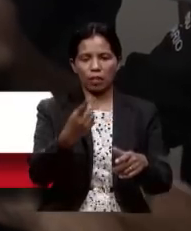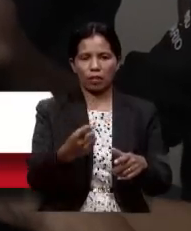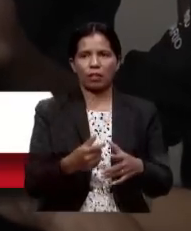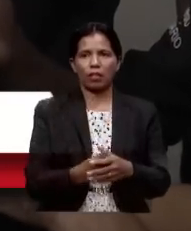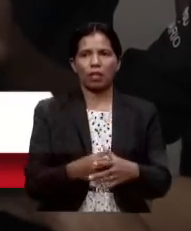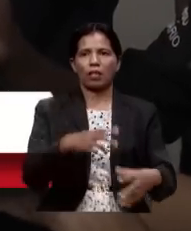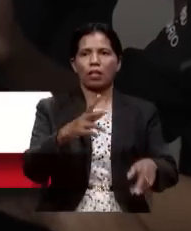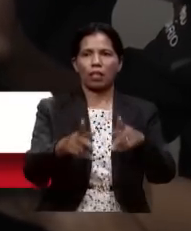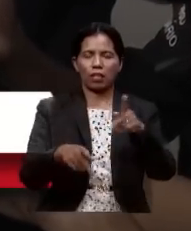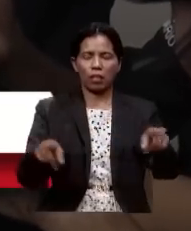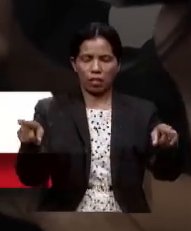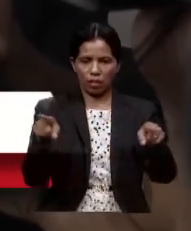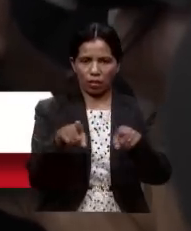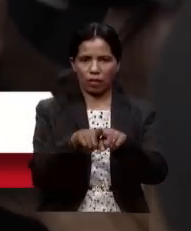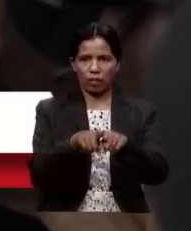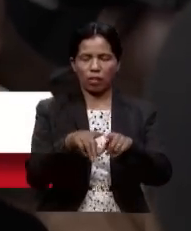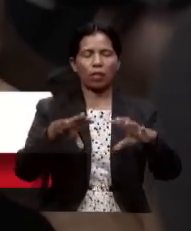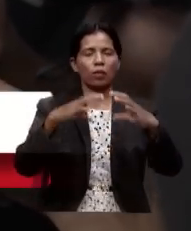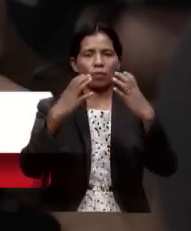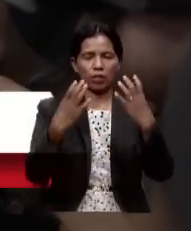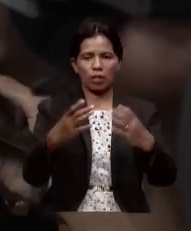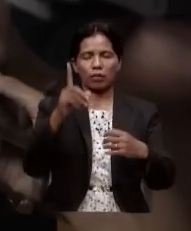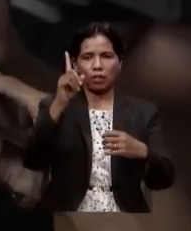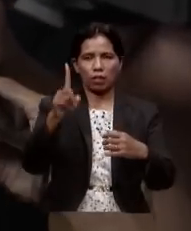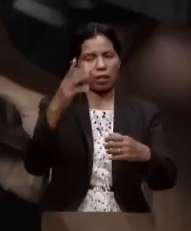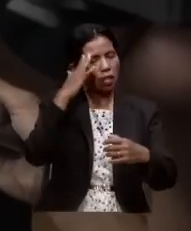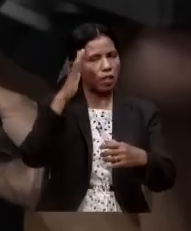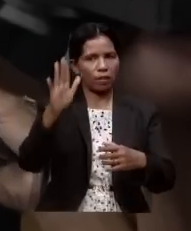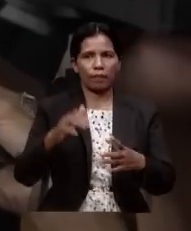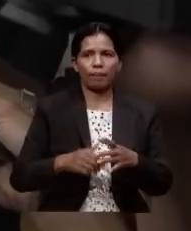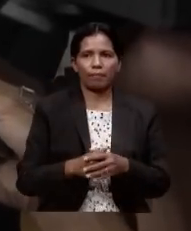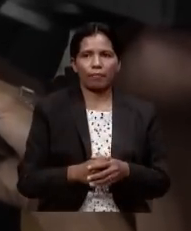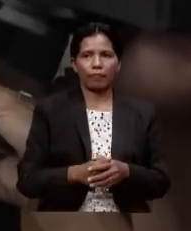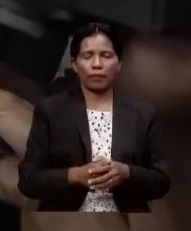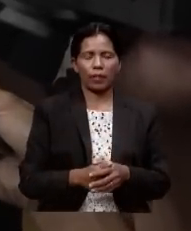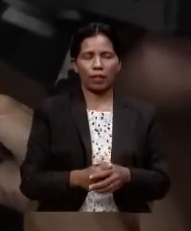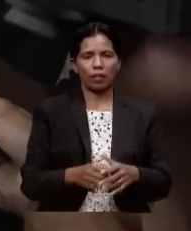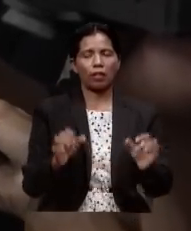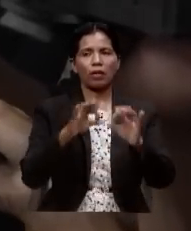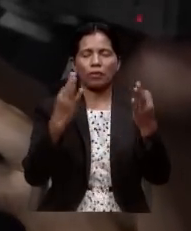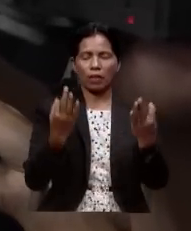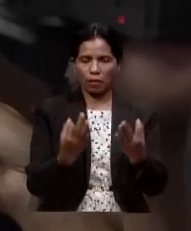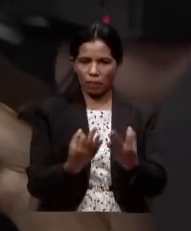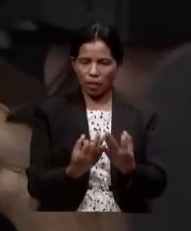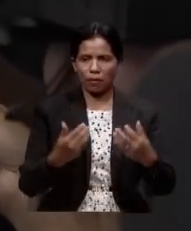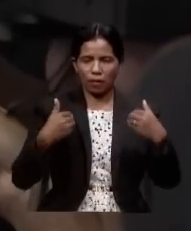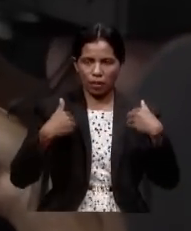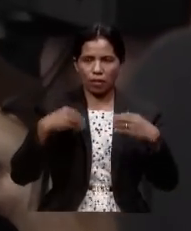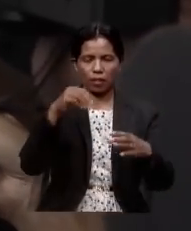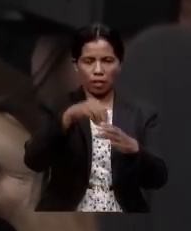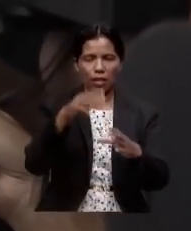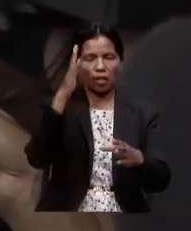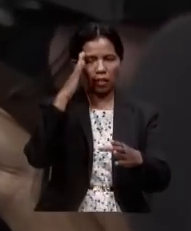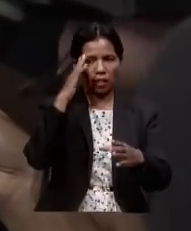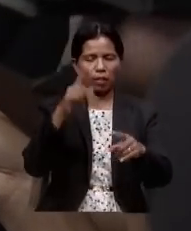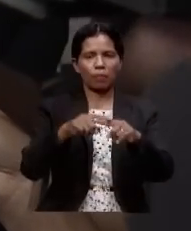ba hanesan komisau ida nebe inocente ni la haten a non ser ke familia ruma iha lara ni hatene mai